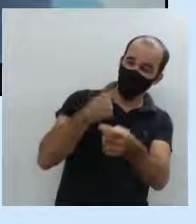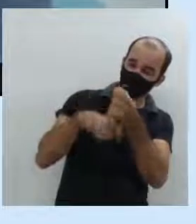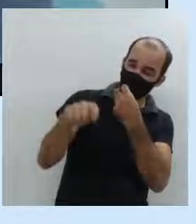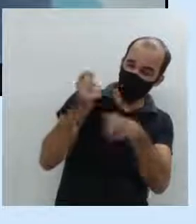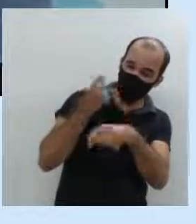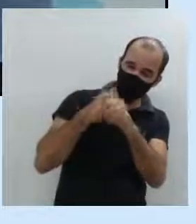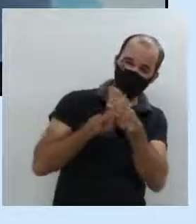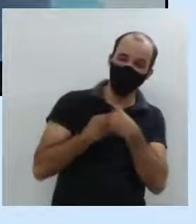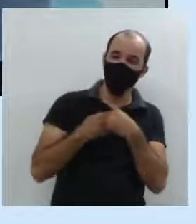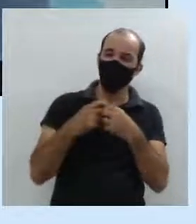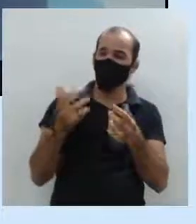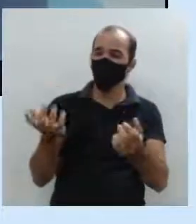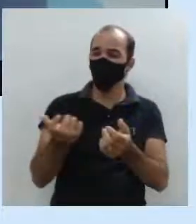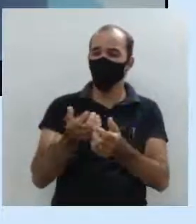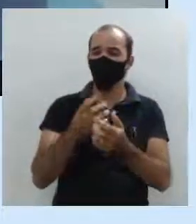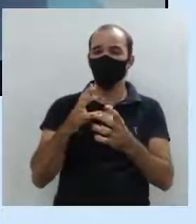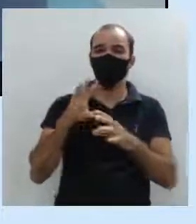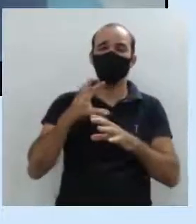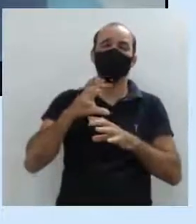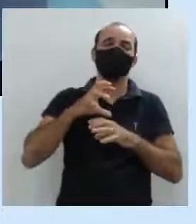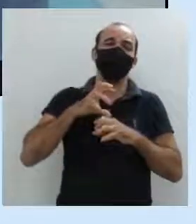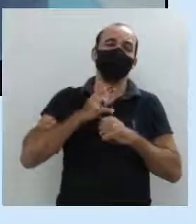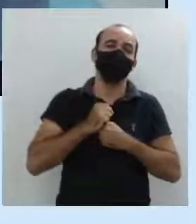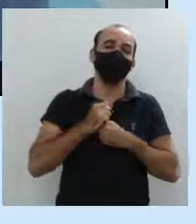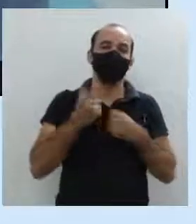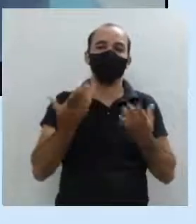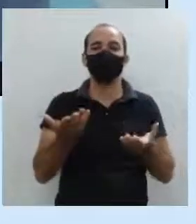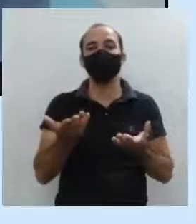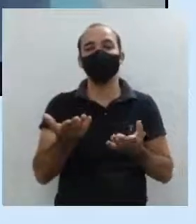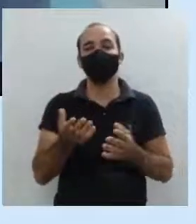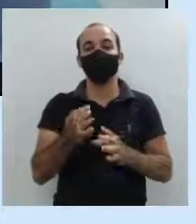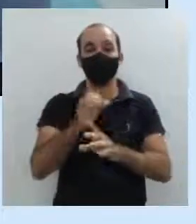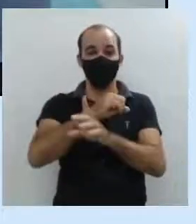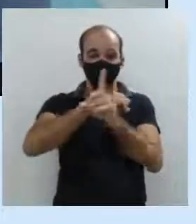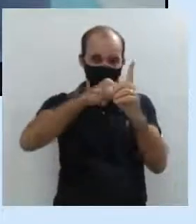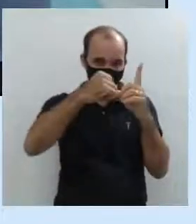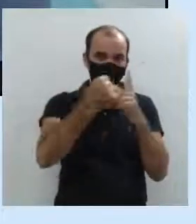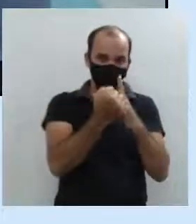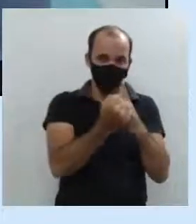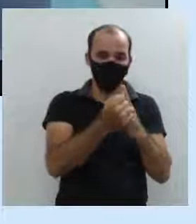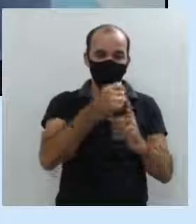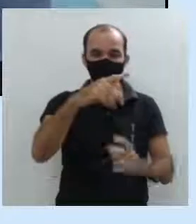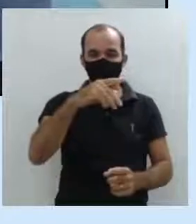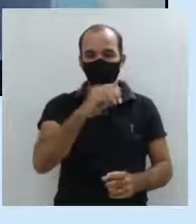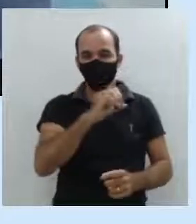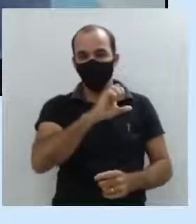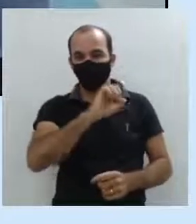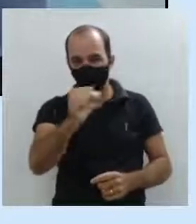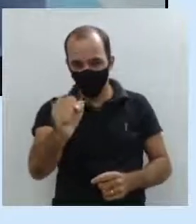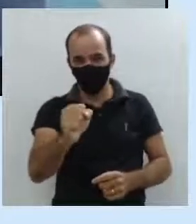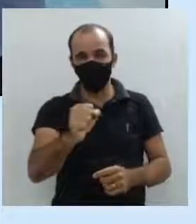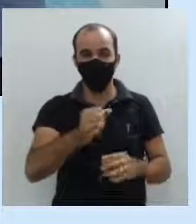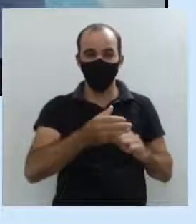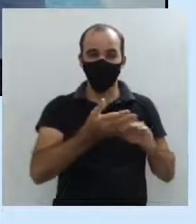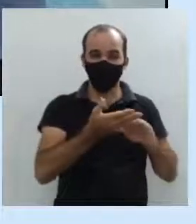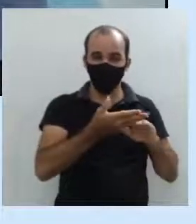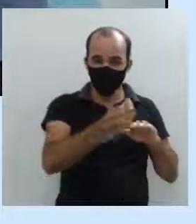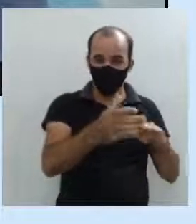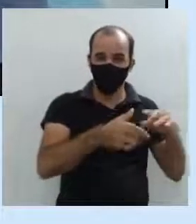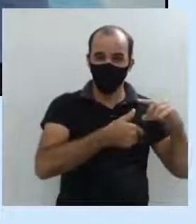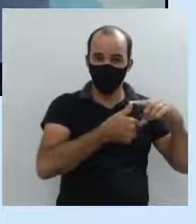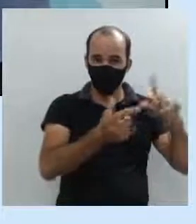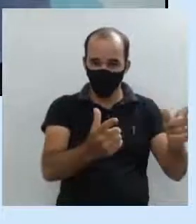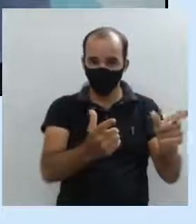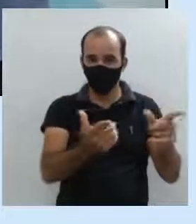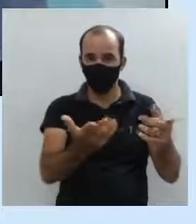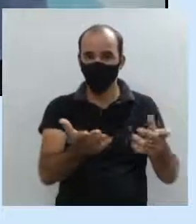descartáveis, nessa visão de que tudo pode ser deixado ao lado e você pode viver a sua própria